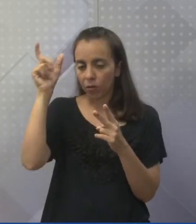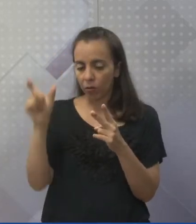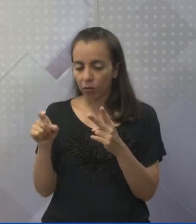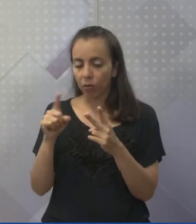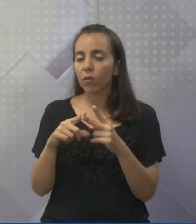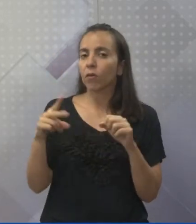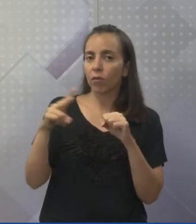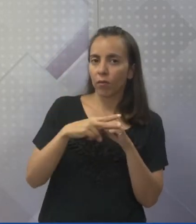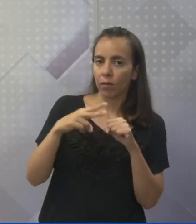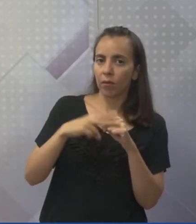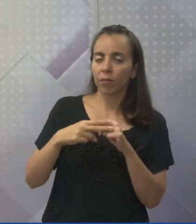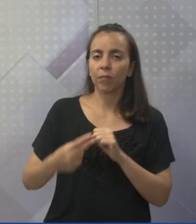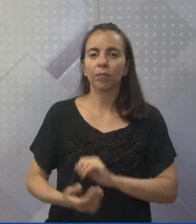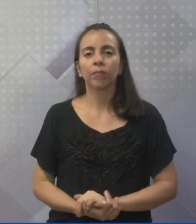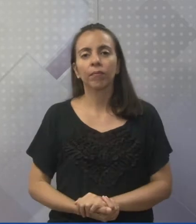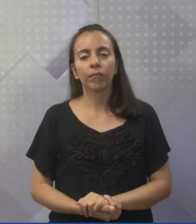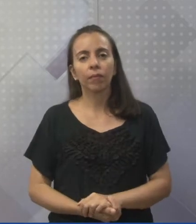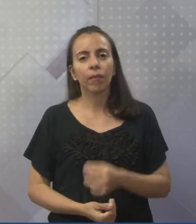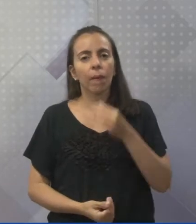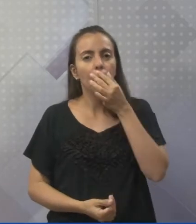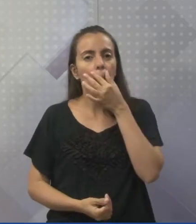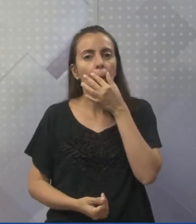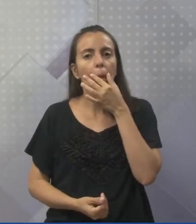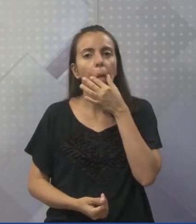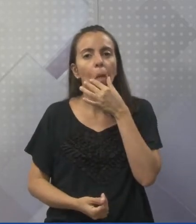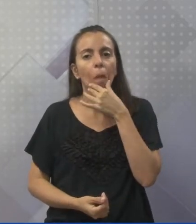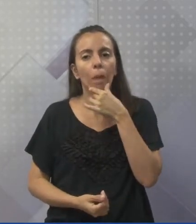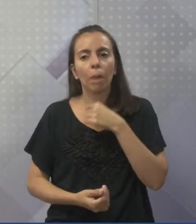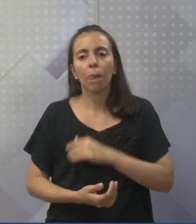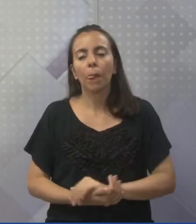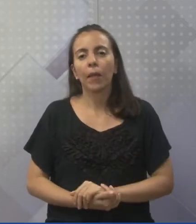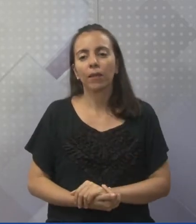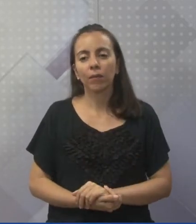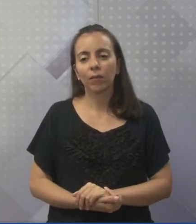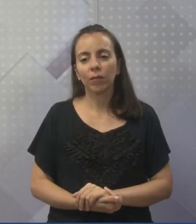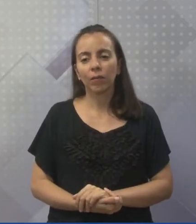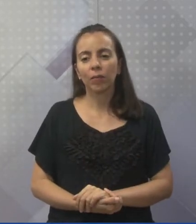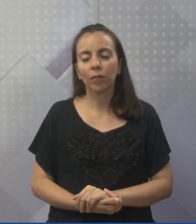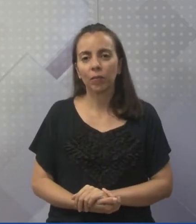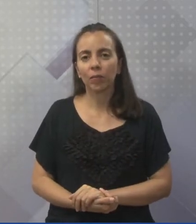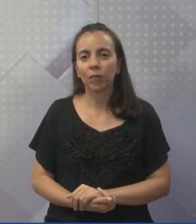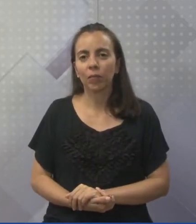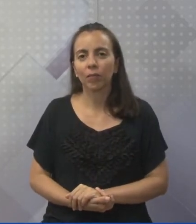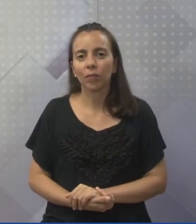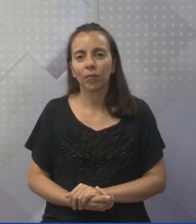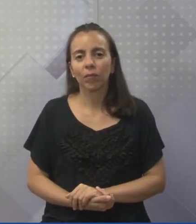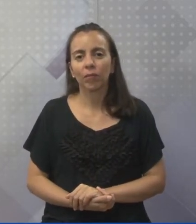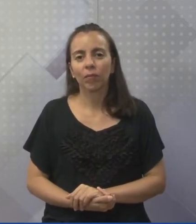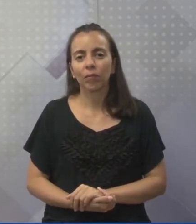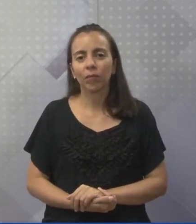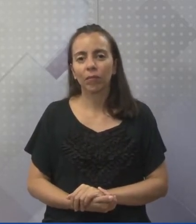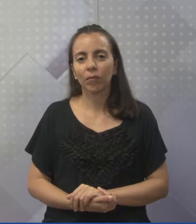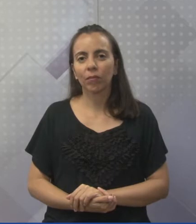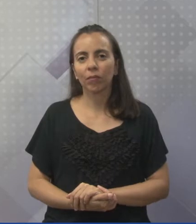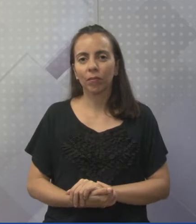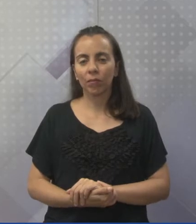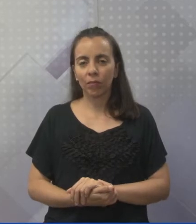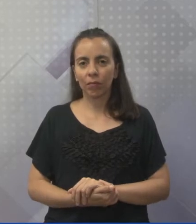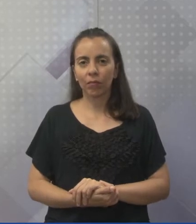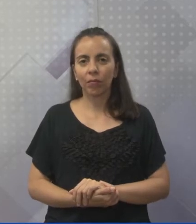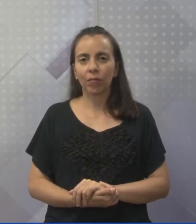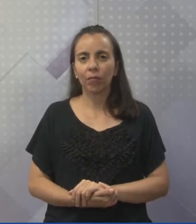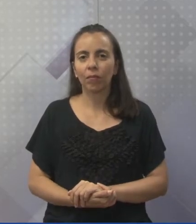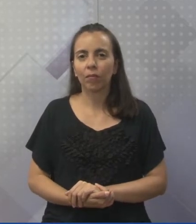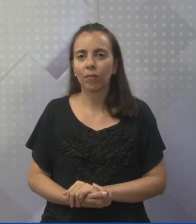iria. You would go, você iria. He would go, ele iria.